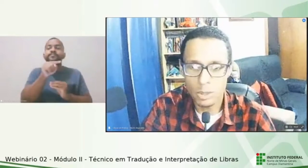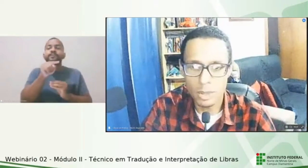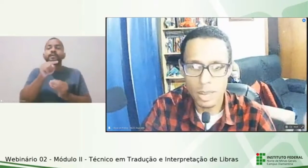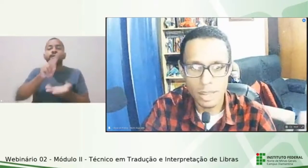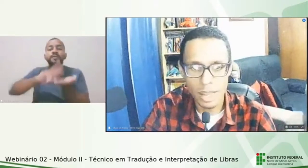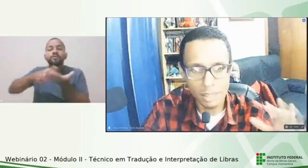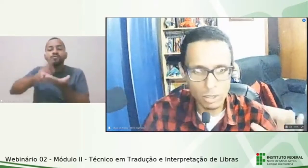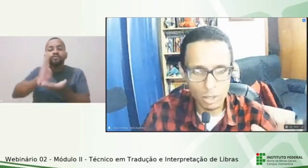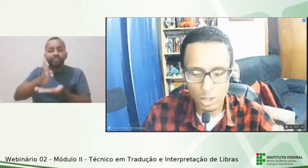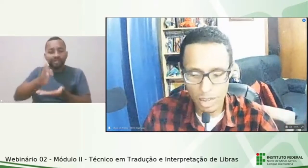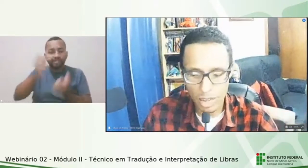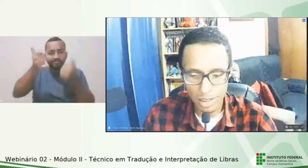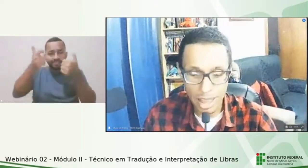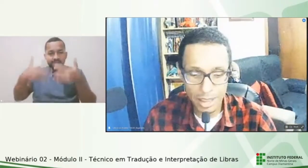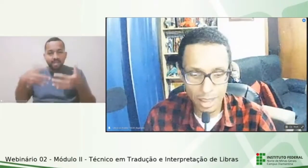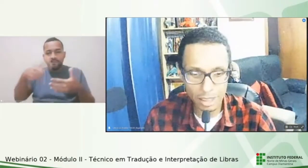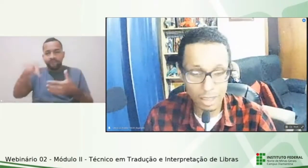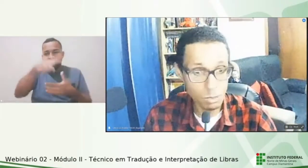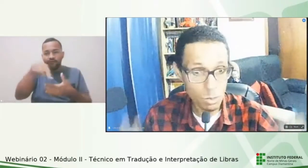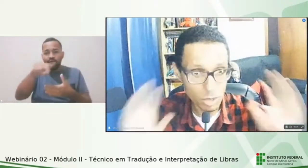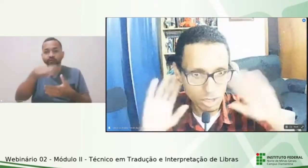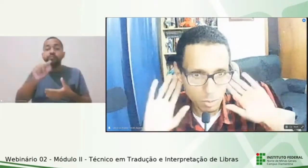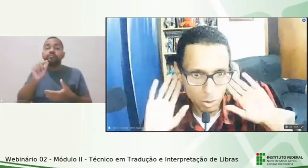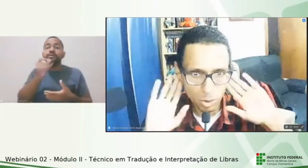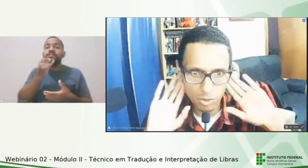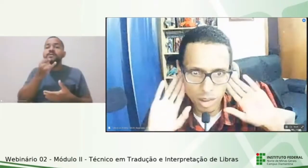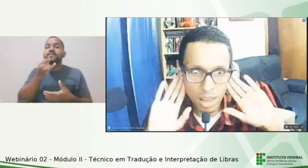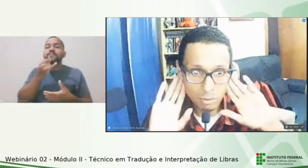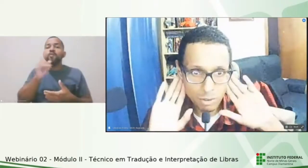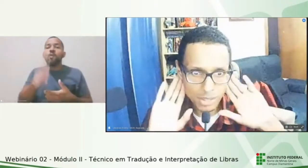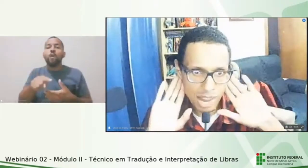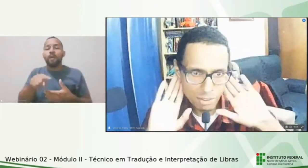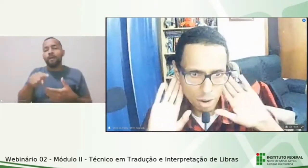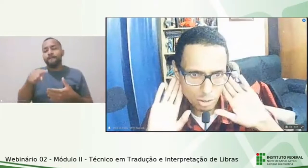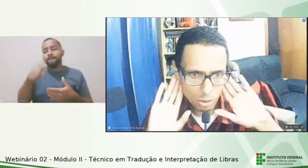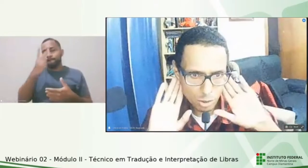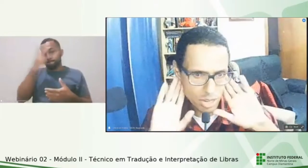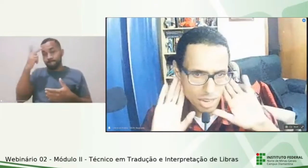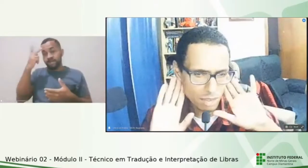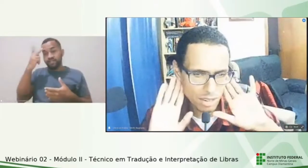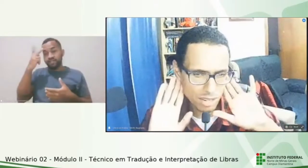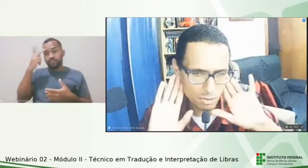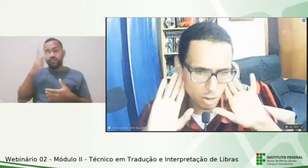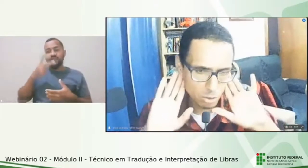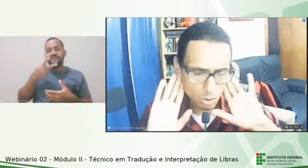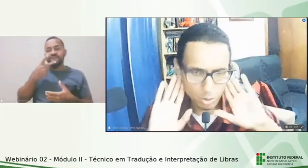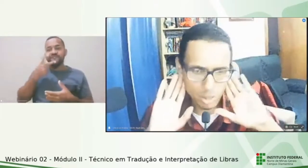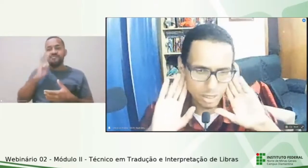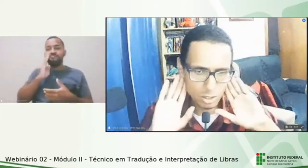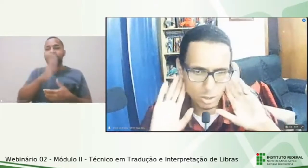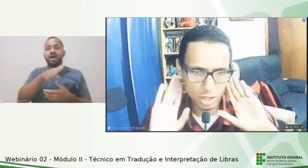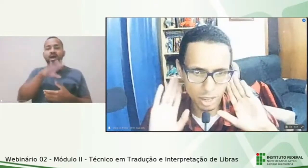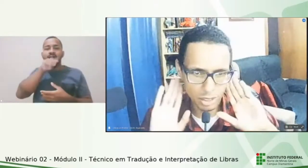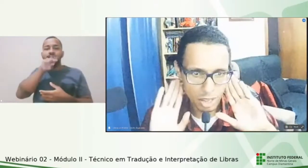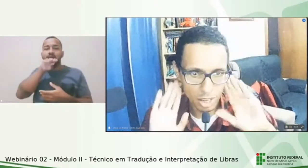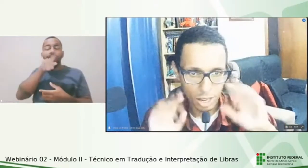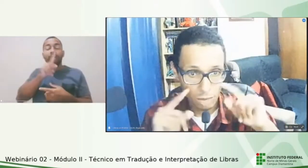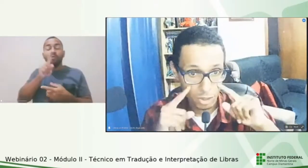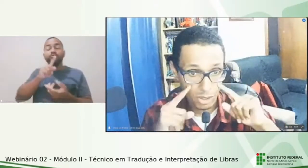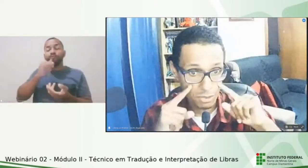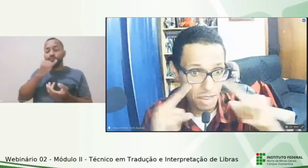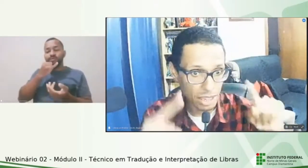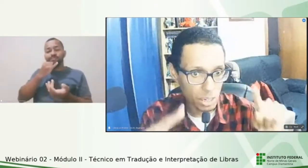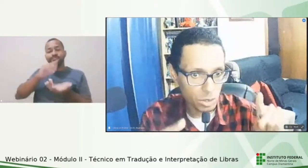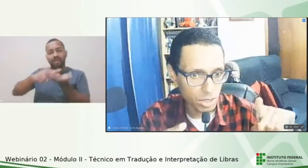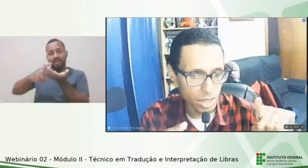que eu mencionei. A tradução direta é aquela que muitas pessoas falam, ah, eu vou fazer a voz do surdo. Ninguém faz a voz do surdo, é a tradução direta.